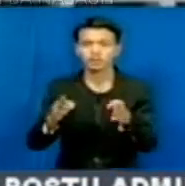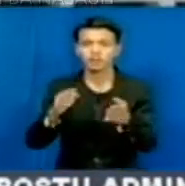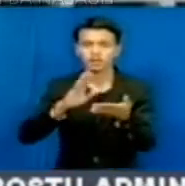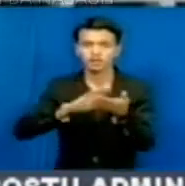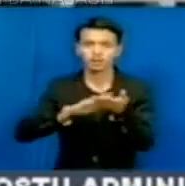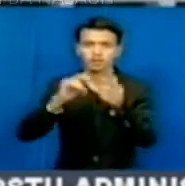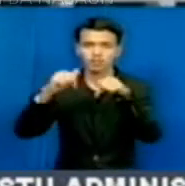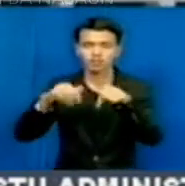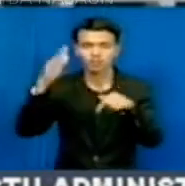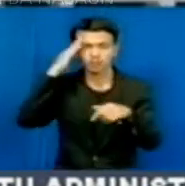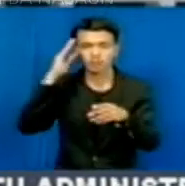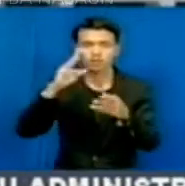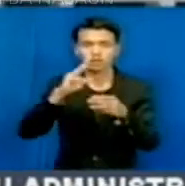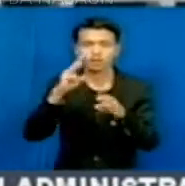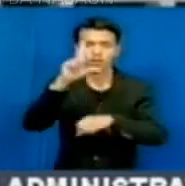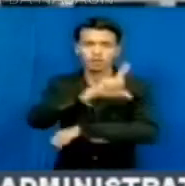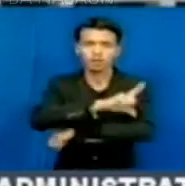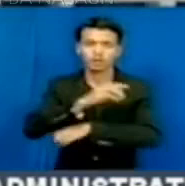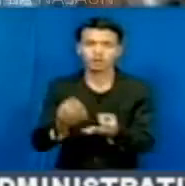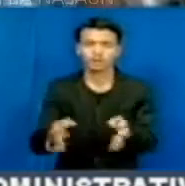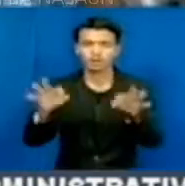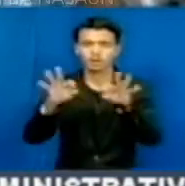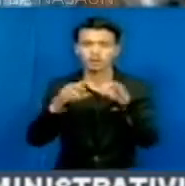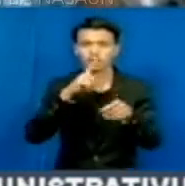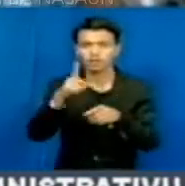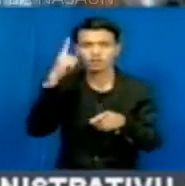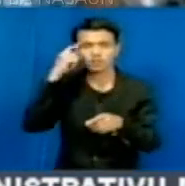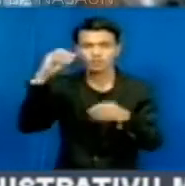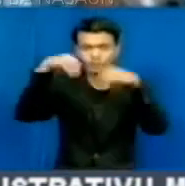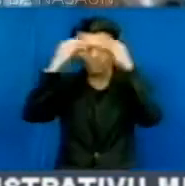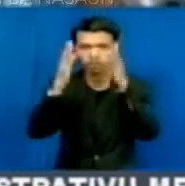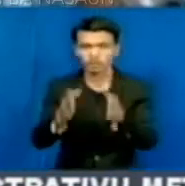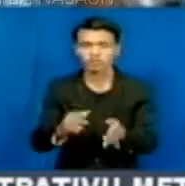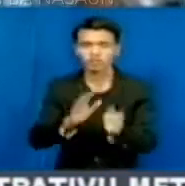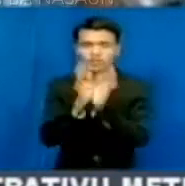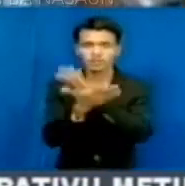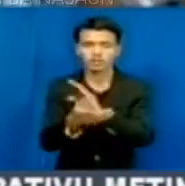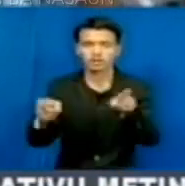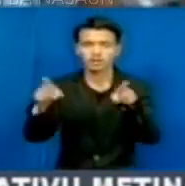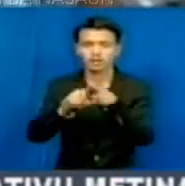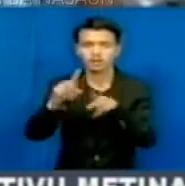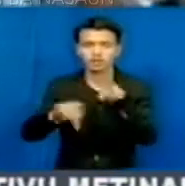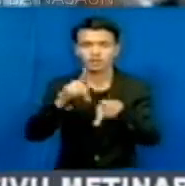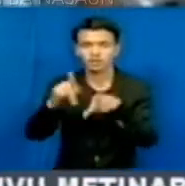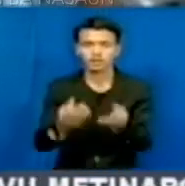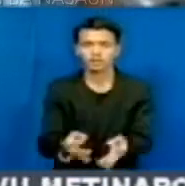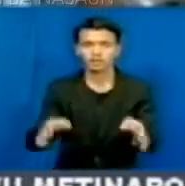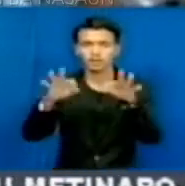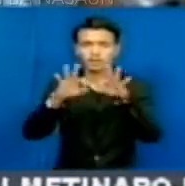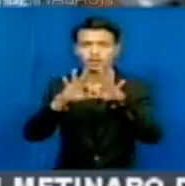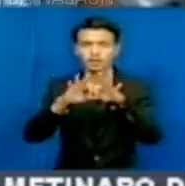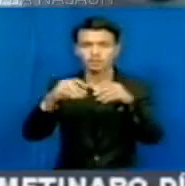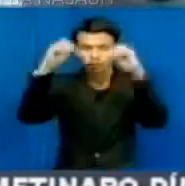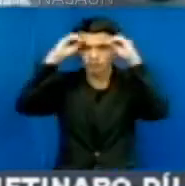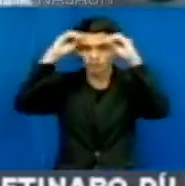NEE considera Lorong NEE importante tebes. Tamba professor Makasai Hanesan ema importante nebe